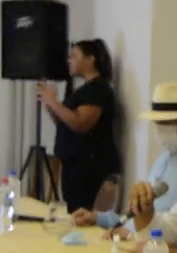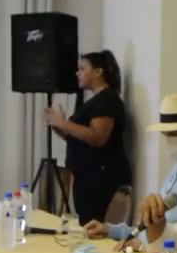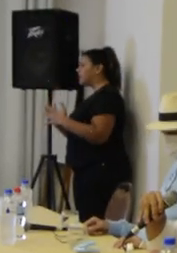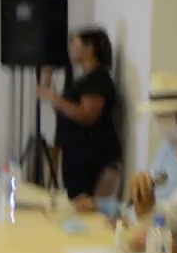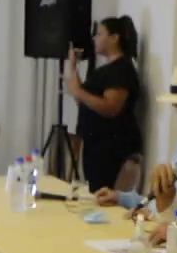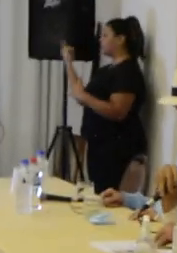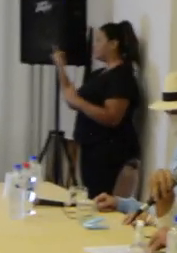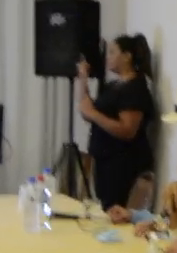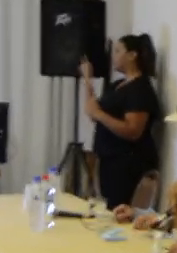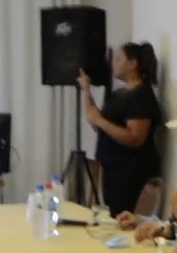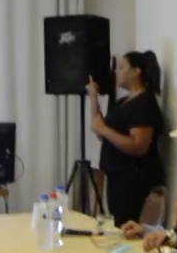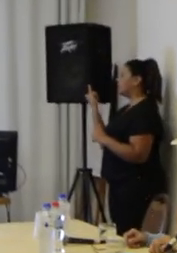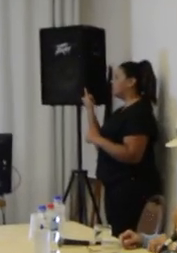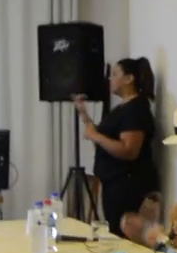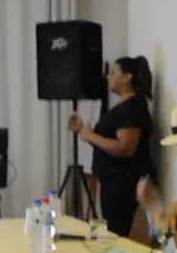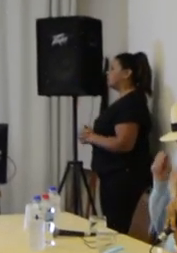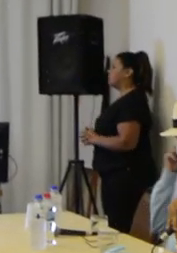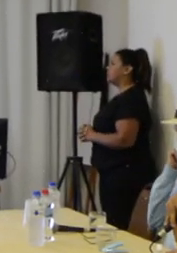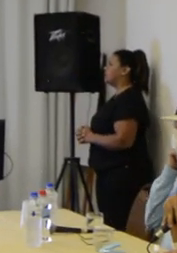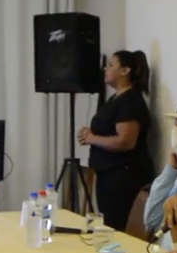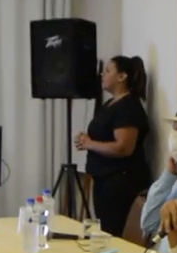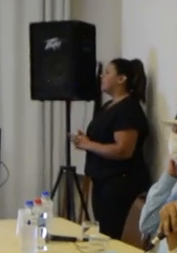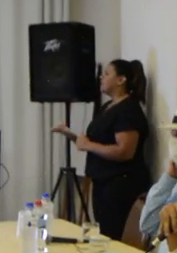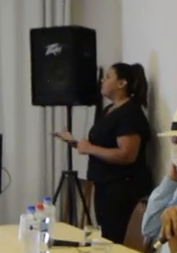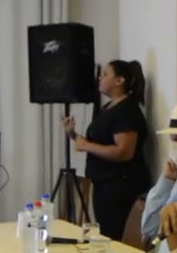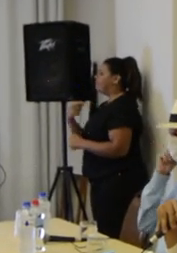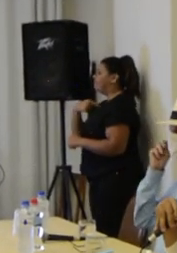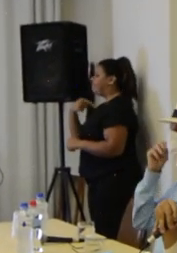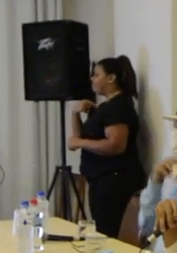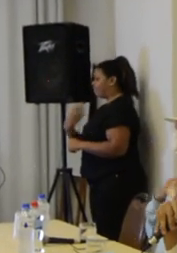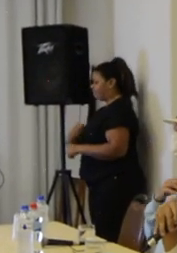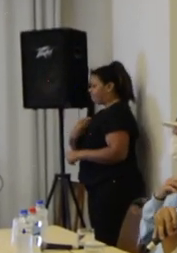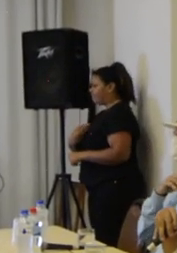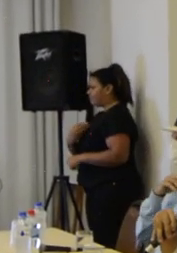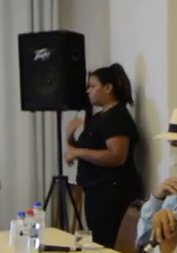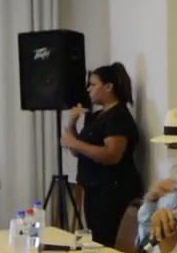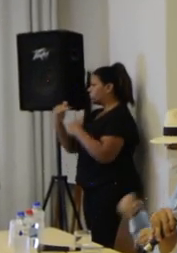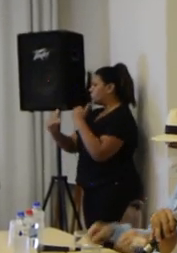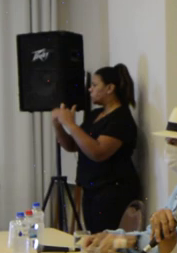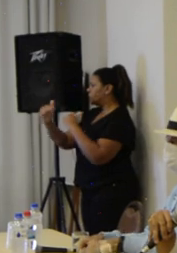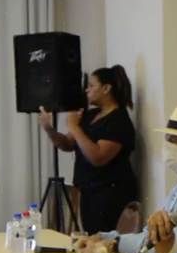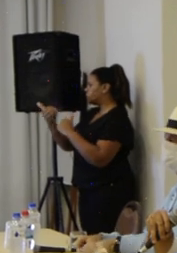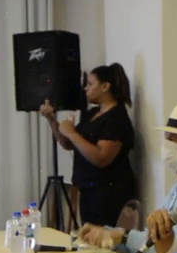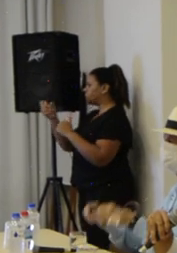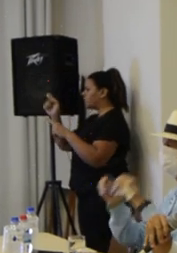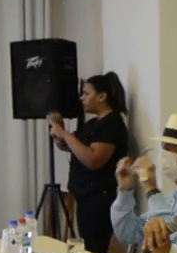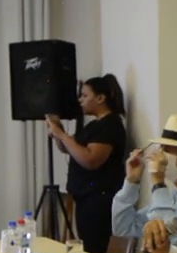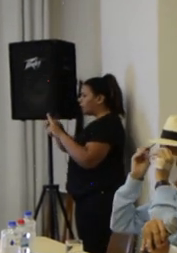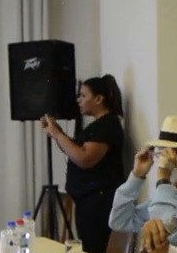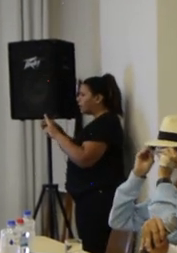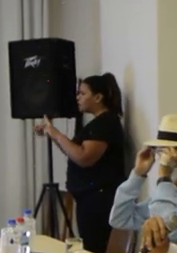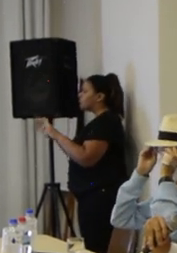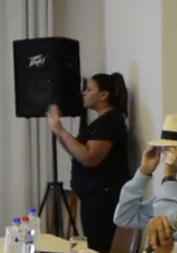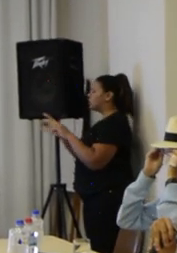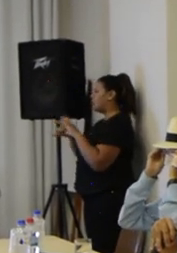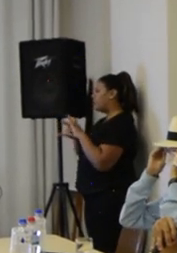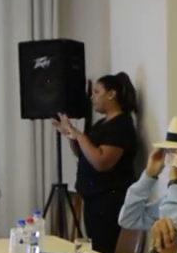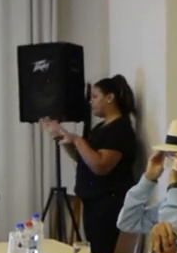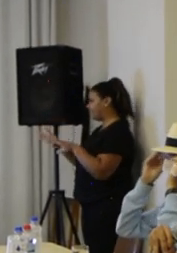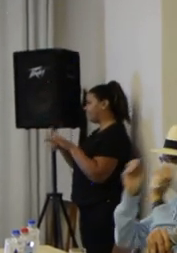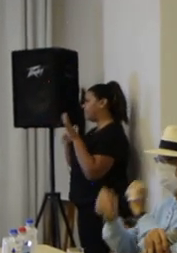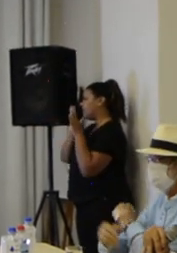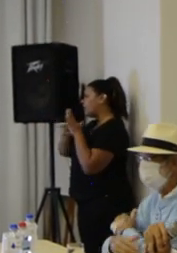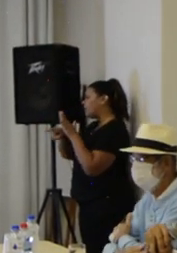pontos de destaque do mandato, para a gente prestar as contas e depois já liberar para